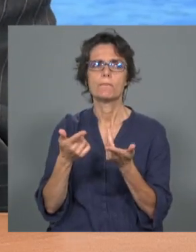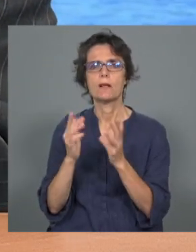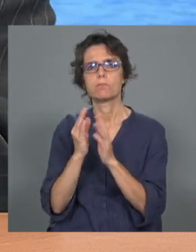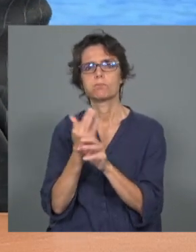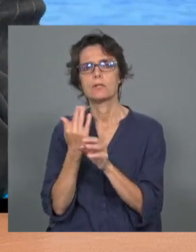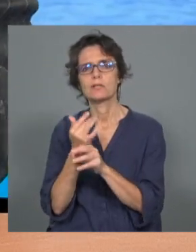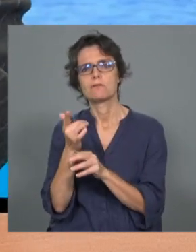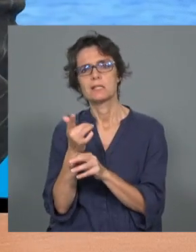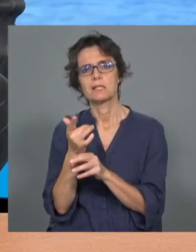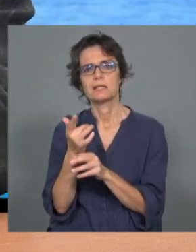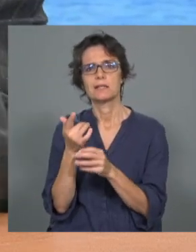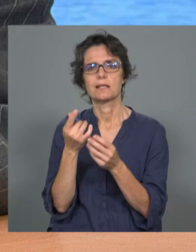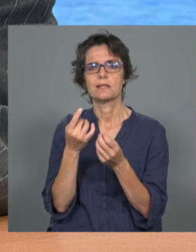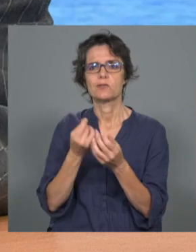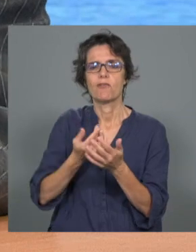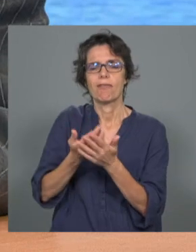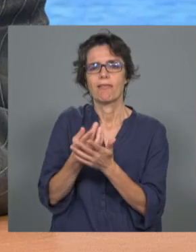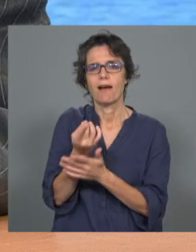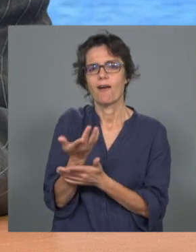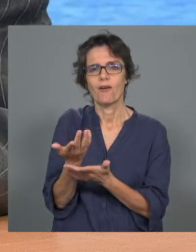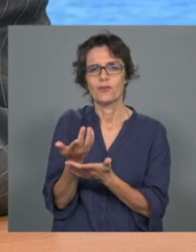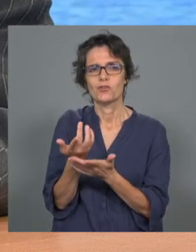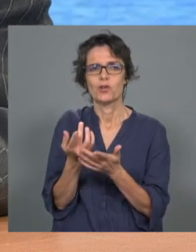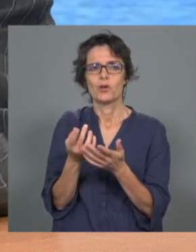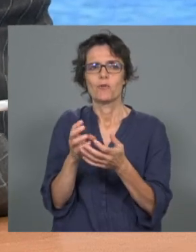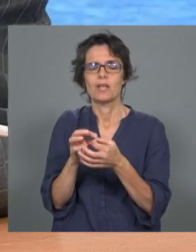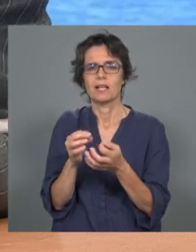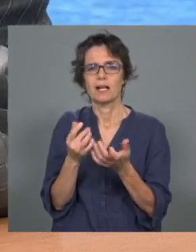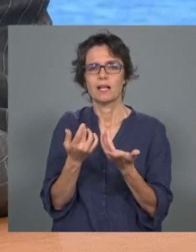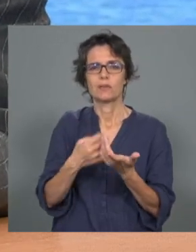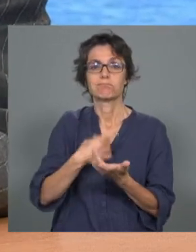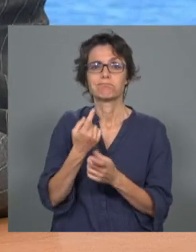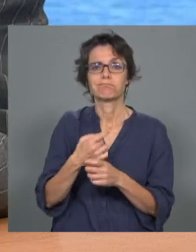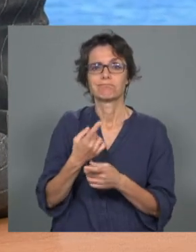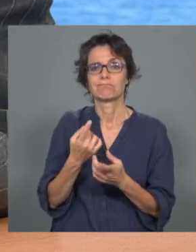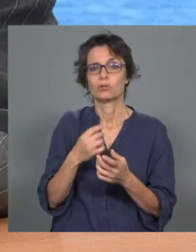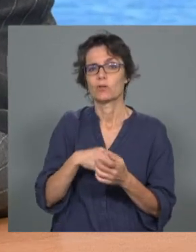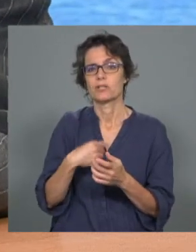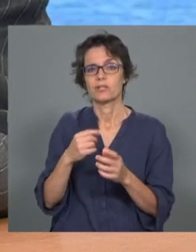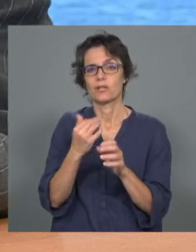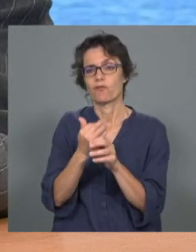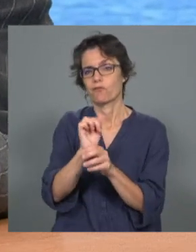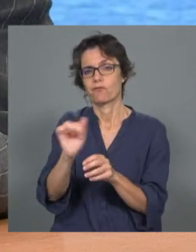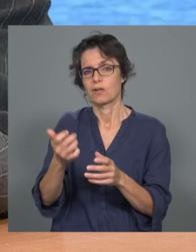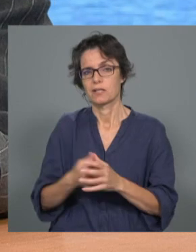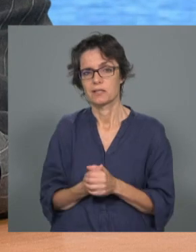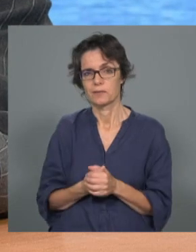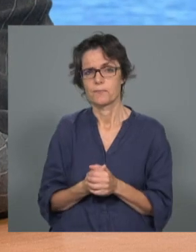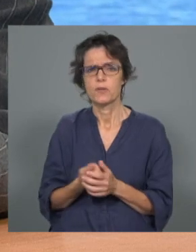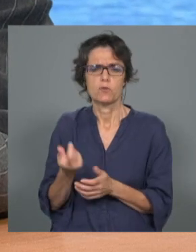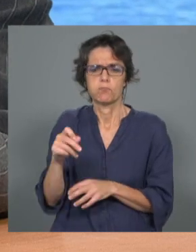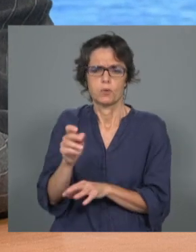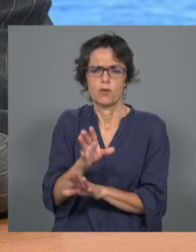para dar um sentido também cristão a essas festas, o que aconteceu em muitas outras circunstâncias. Isto não tem mal